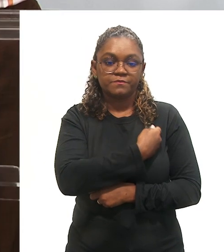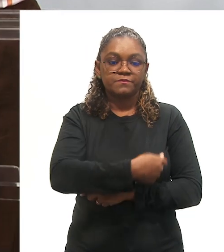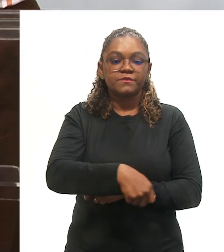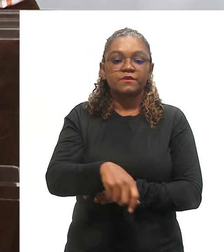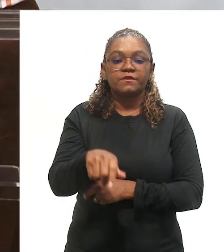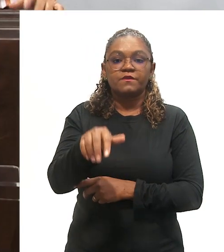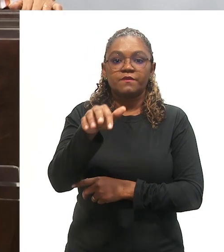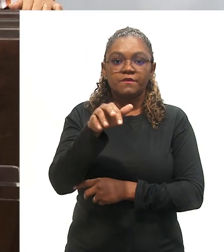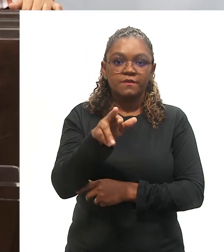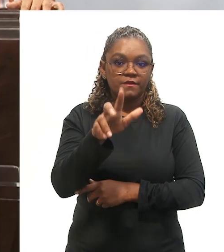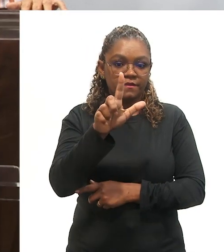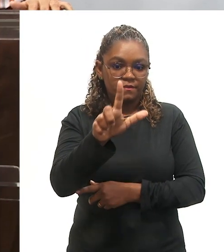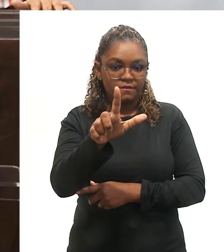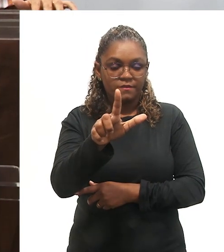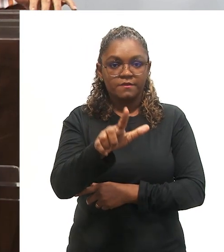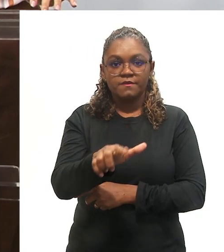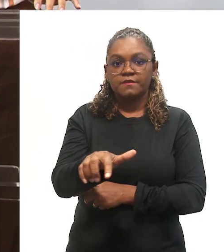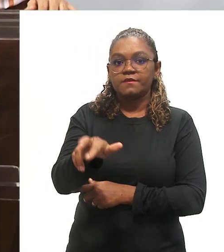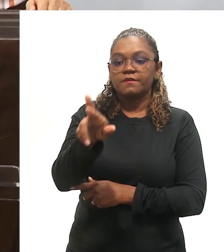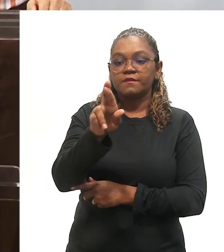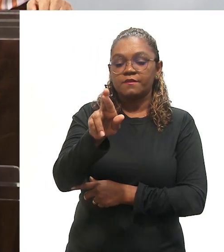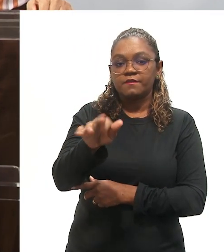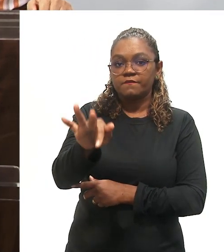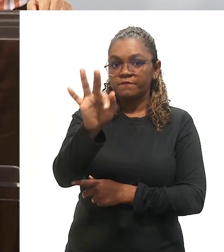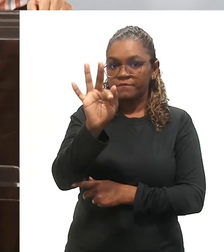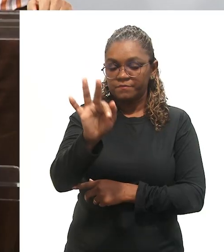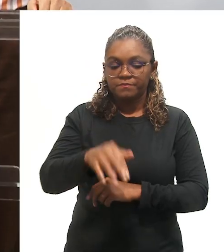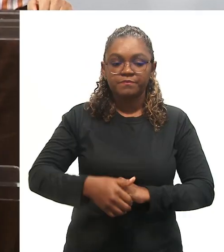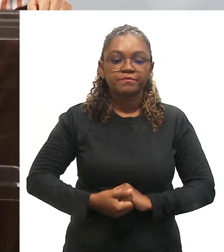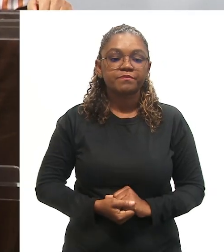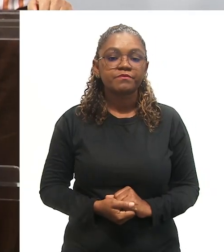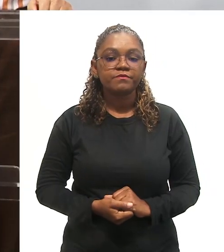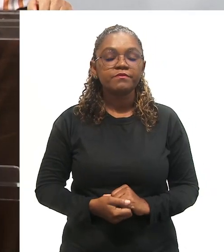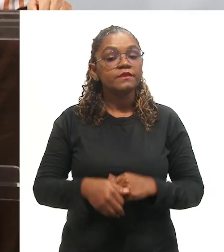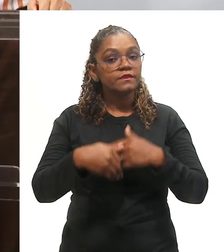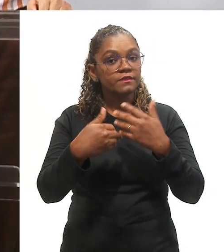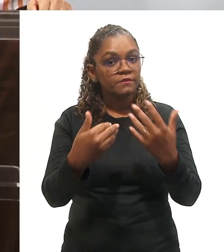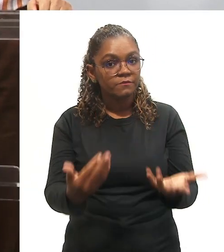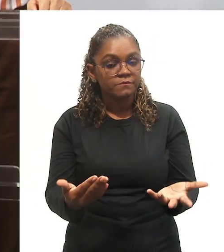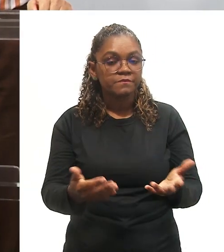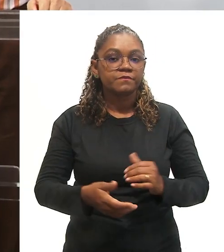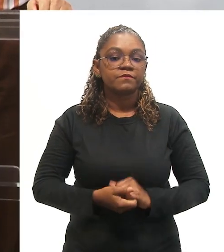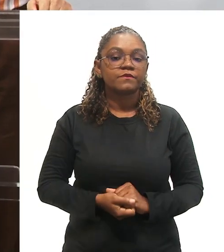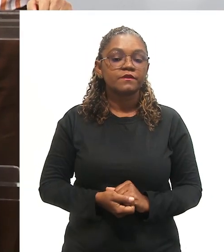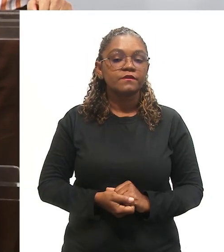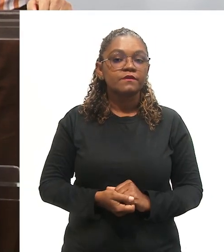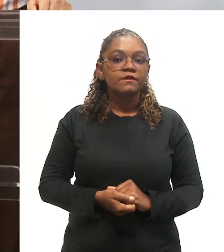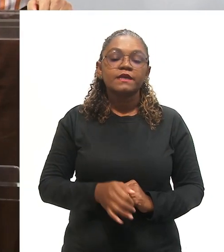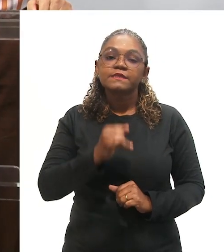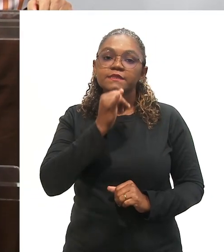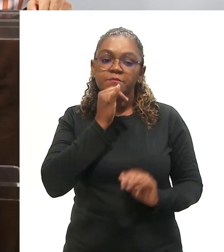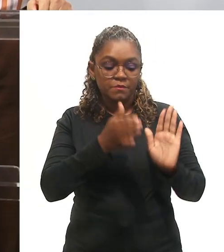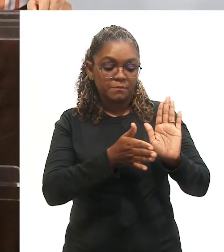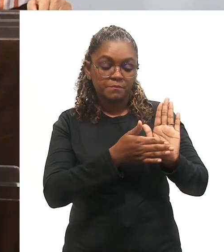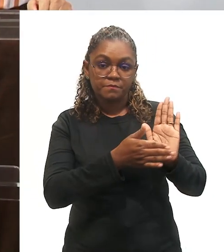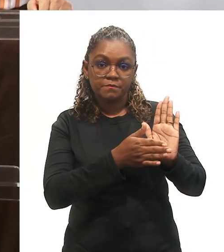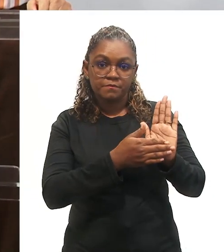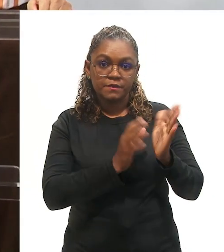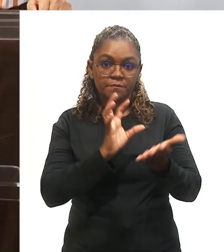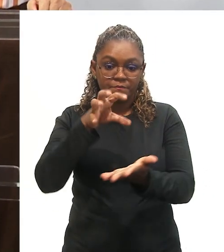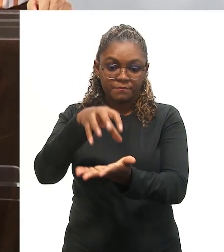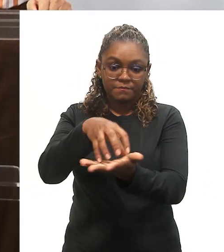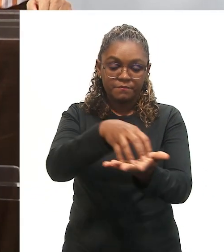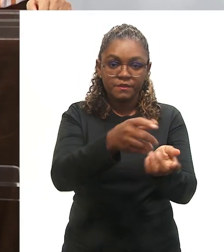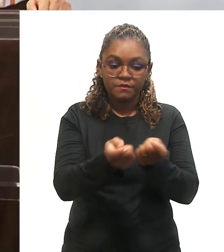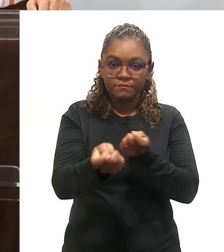Volto sempre a falar. Na apresentação da prestação de conta para os órgãos de